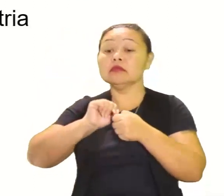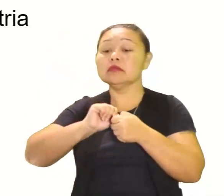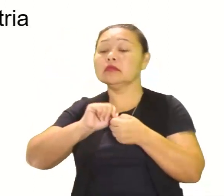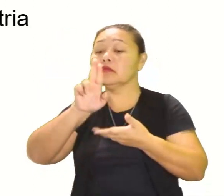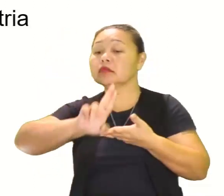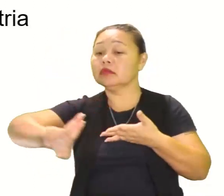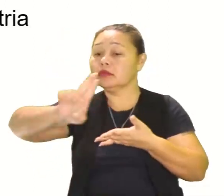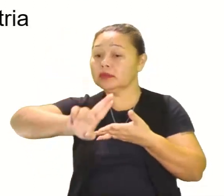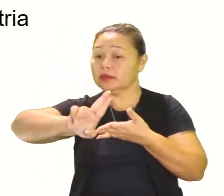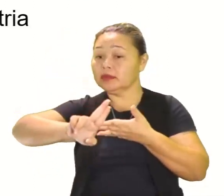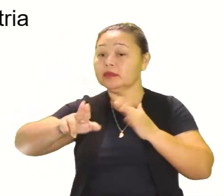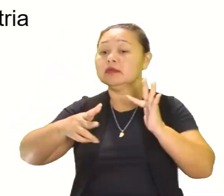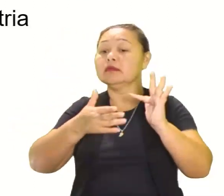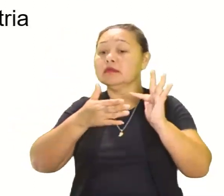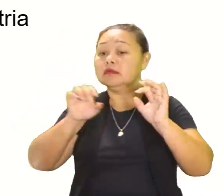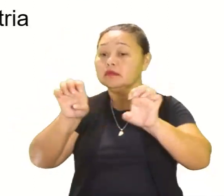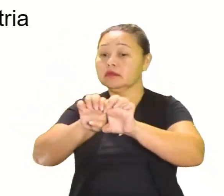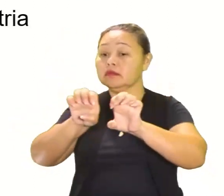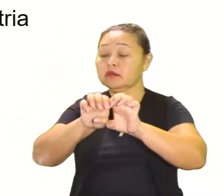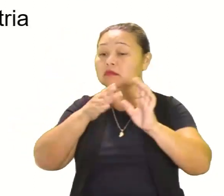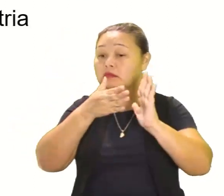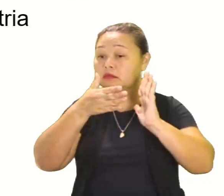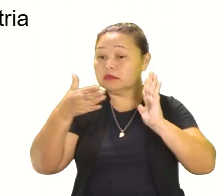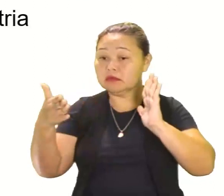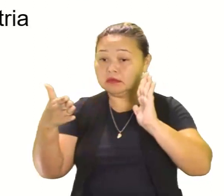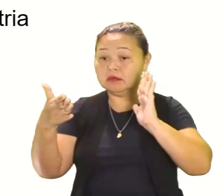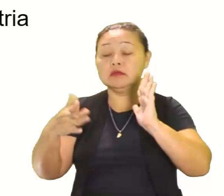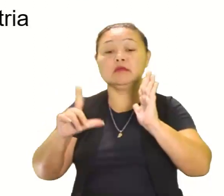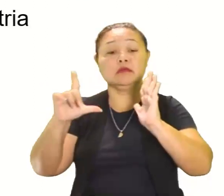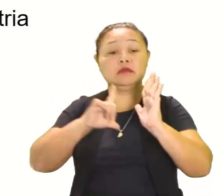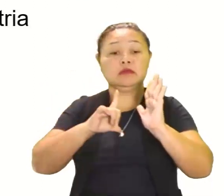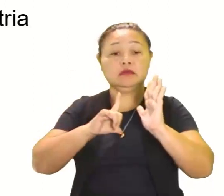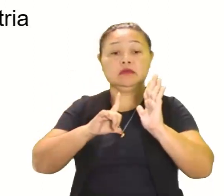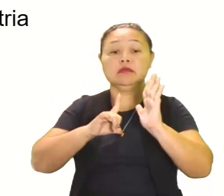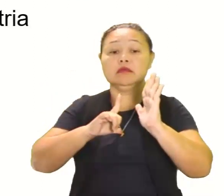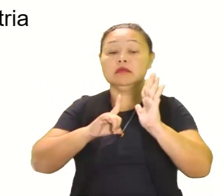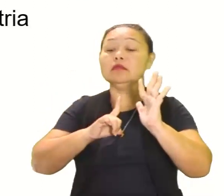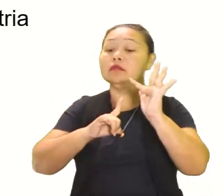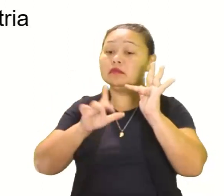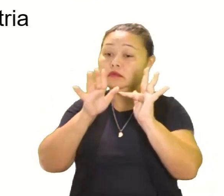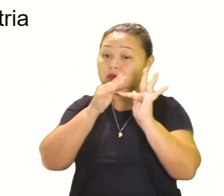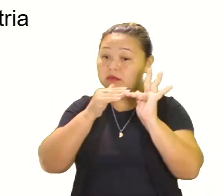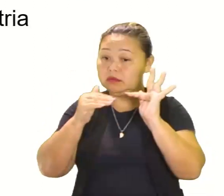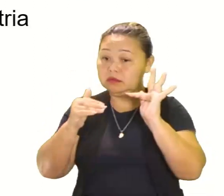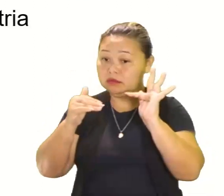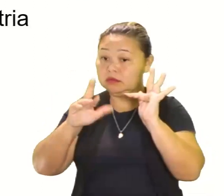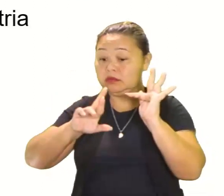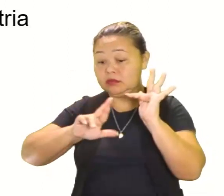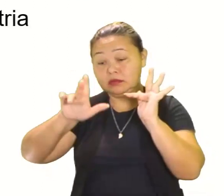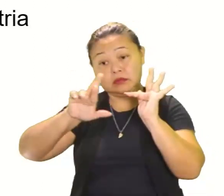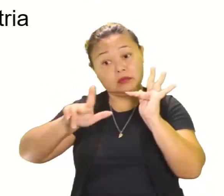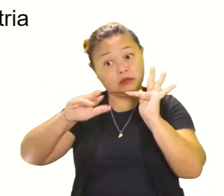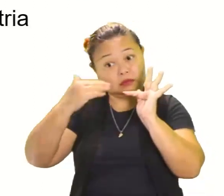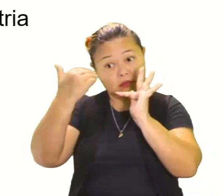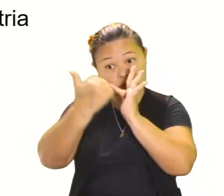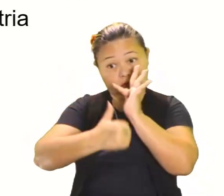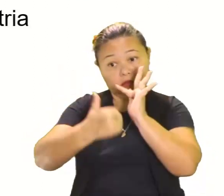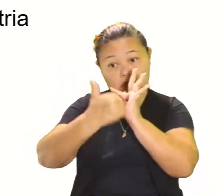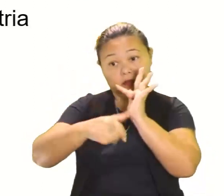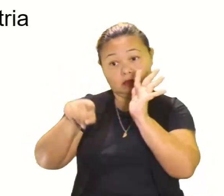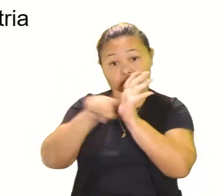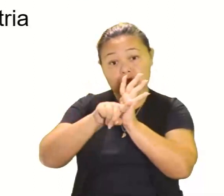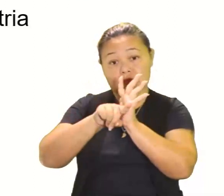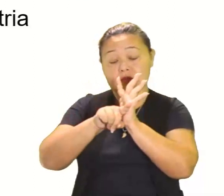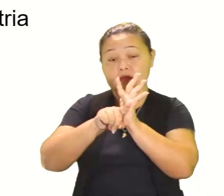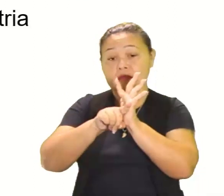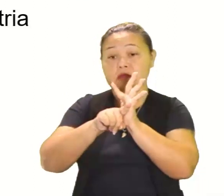podemos fazer usando a nossa equação modular, né? Então a gente já sabe que temos um faturamento com uma diferença, né, do ano